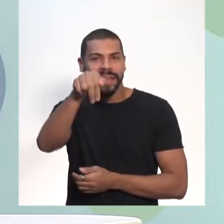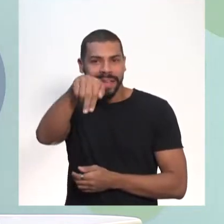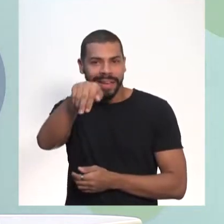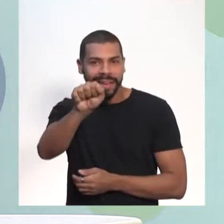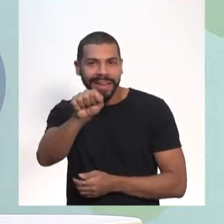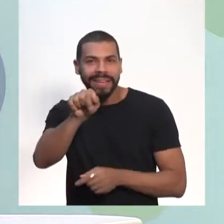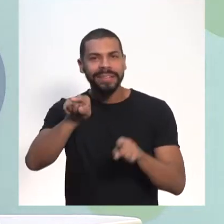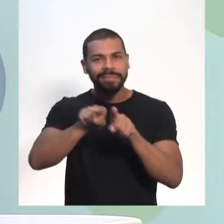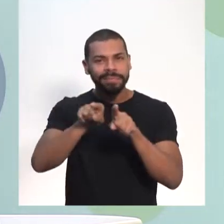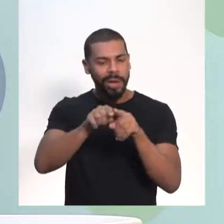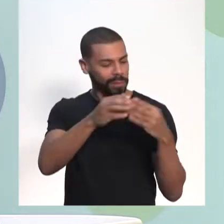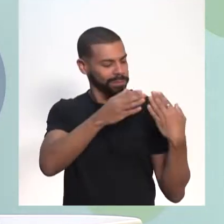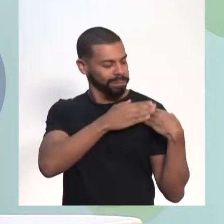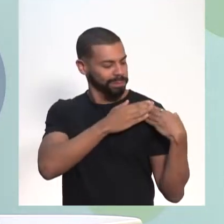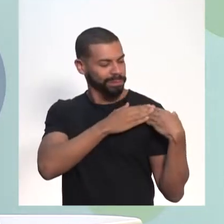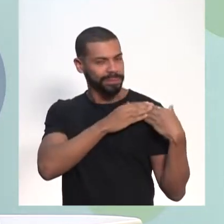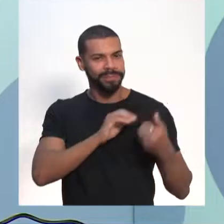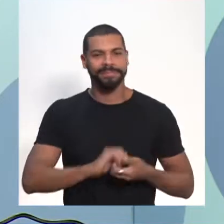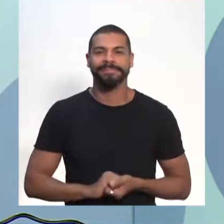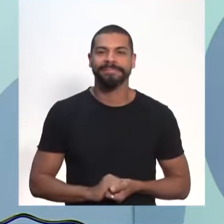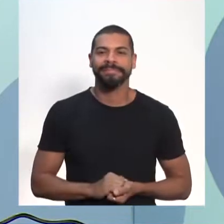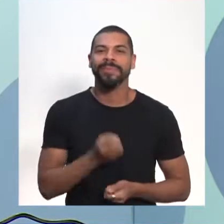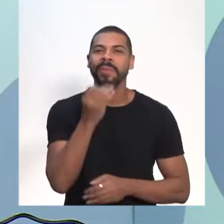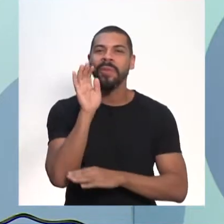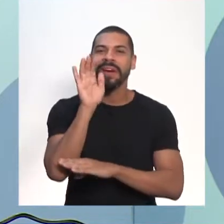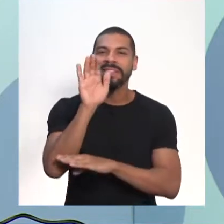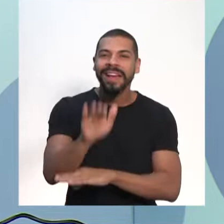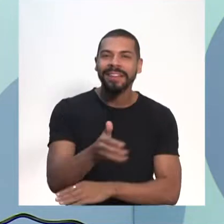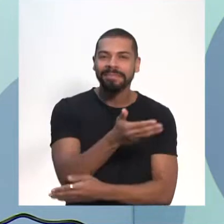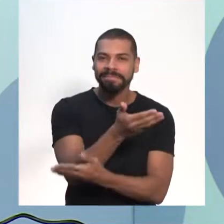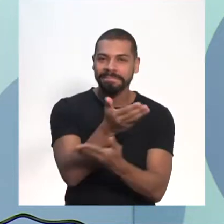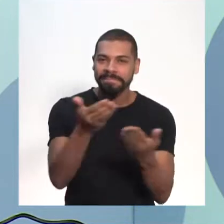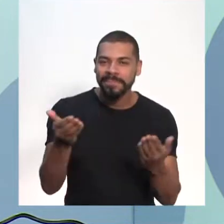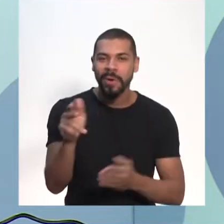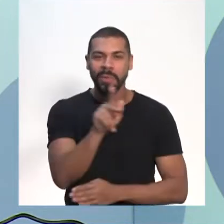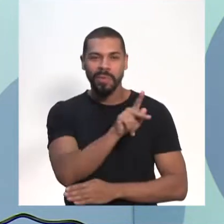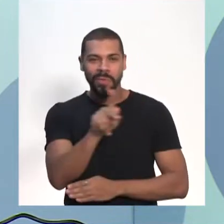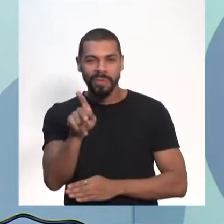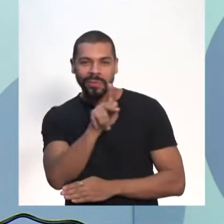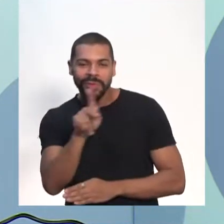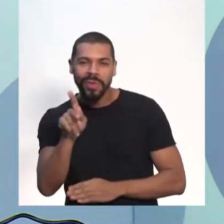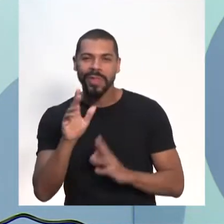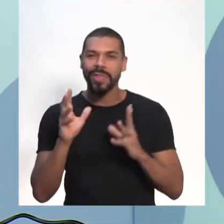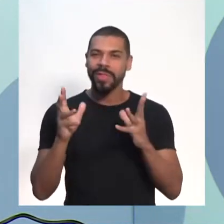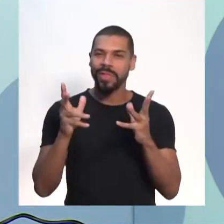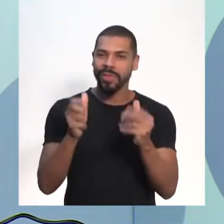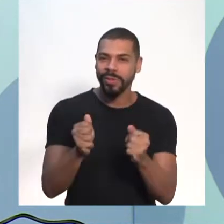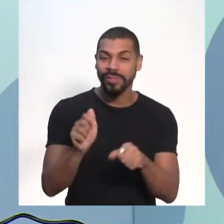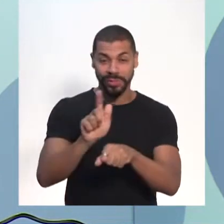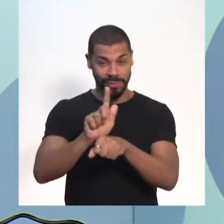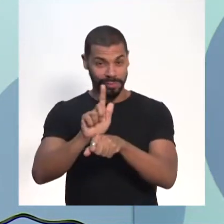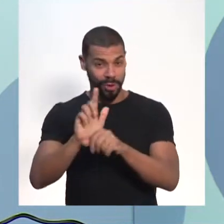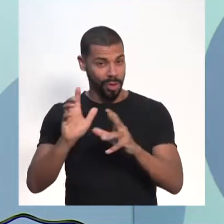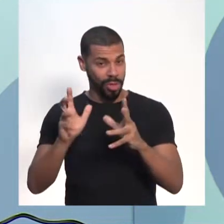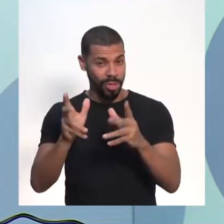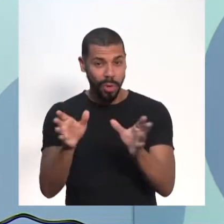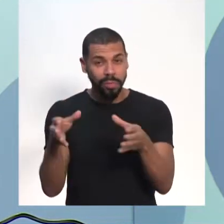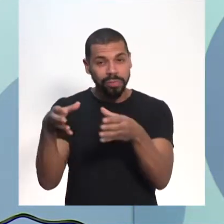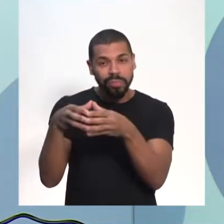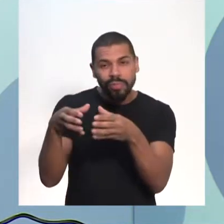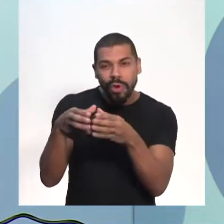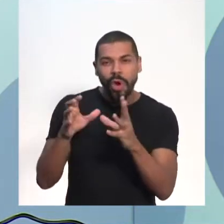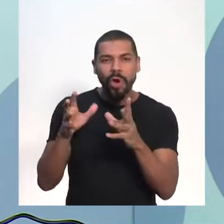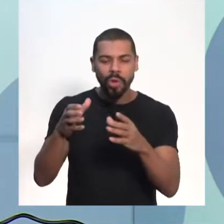iniciais. Boa tarde, João. Boa tarde a todos, professores e professoras, equipes gestoras,